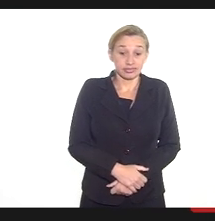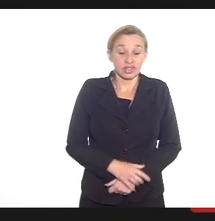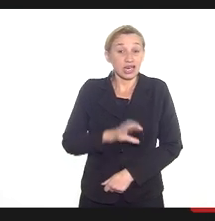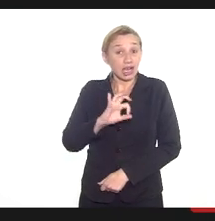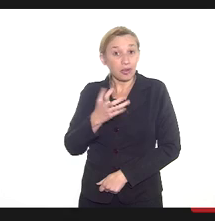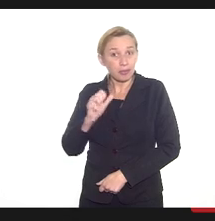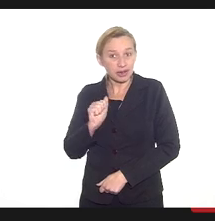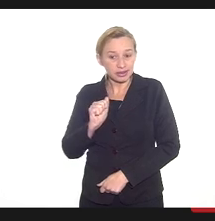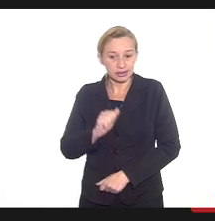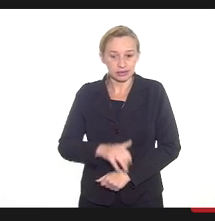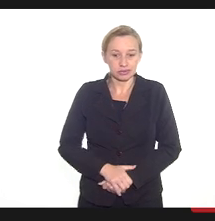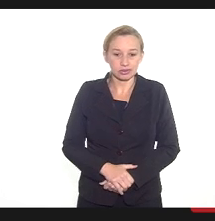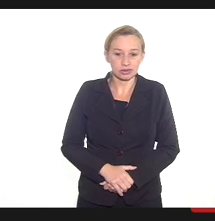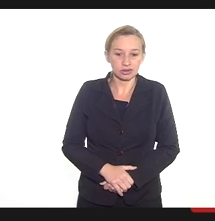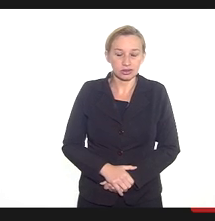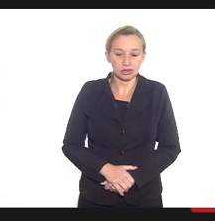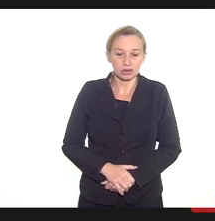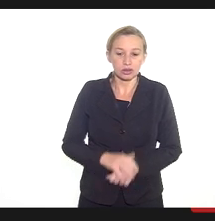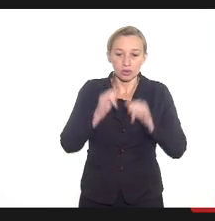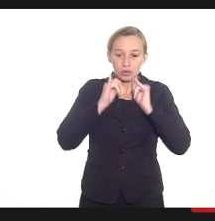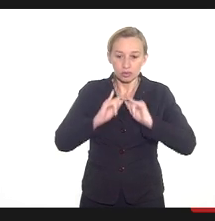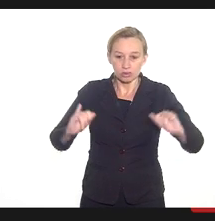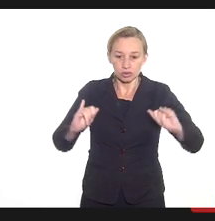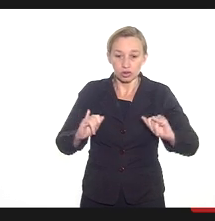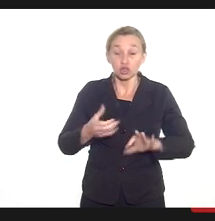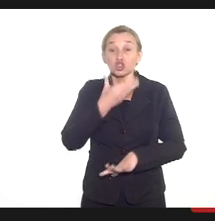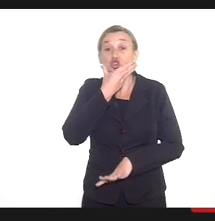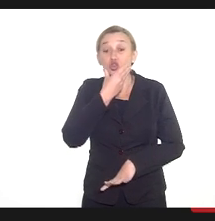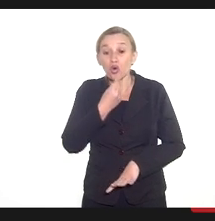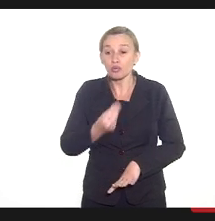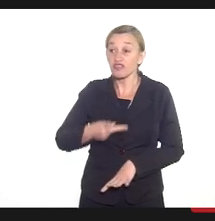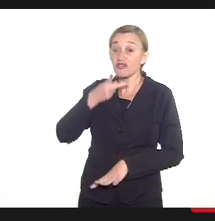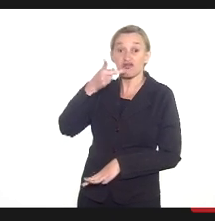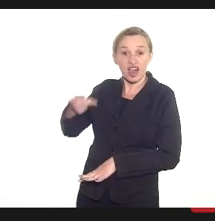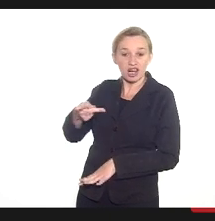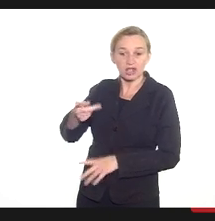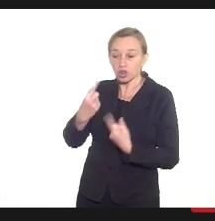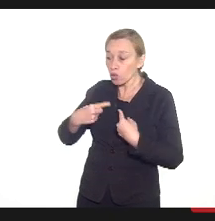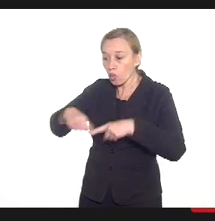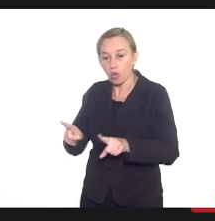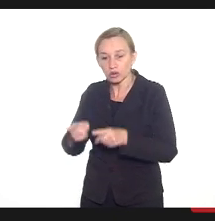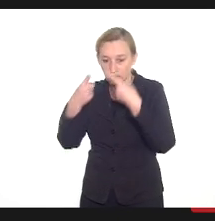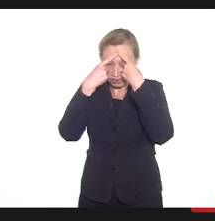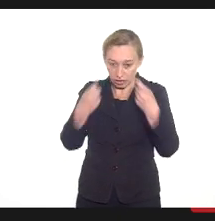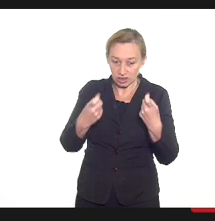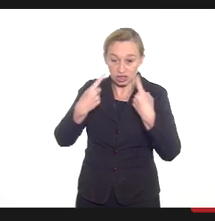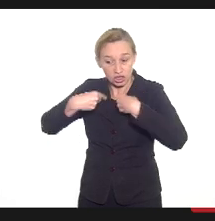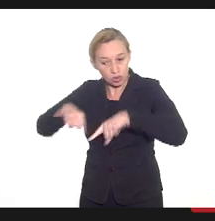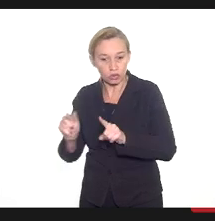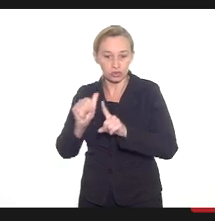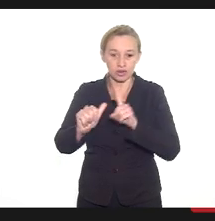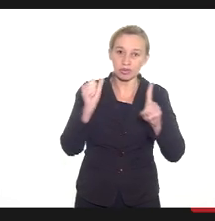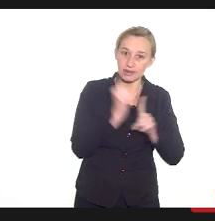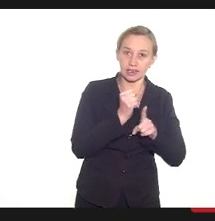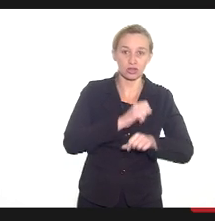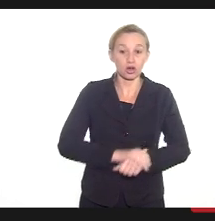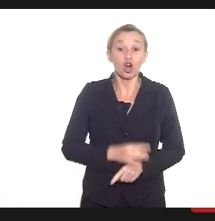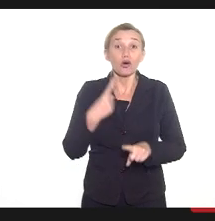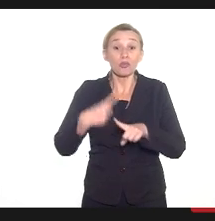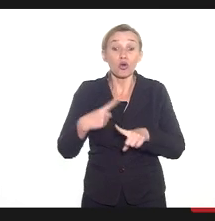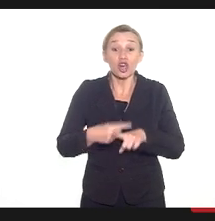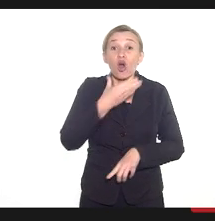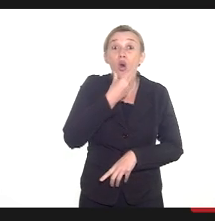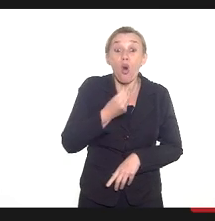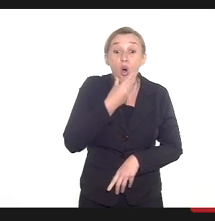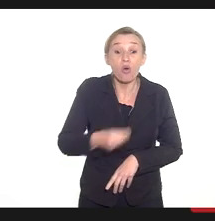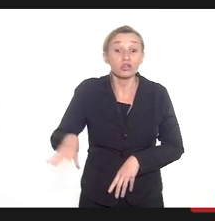Campanha publicitária de homens falando contra a violência e contra o feminicídio. Porque o homem